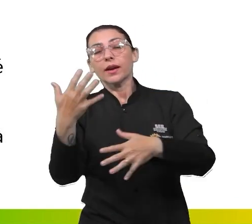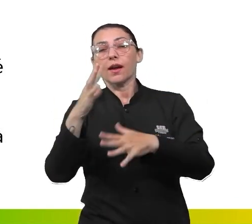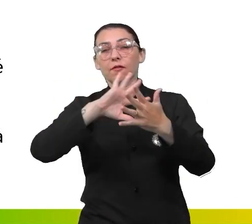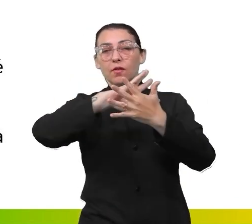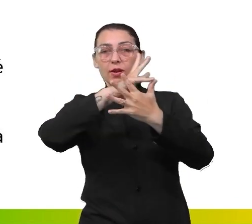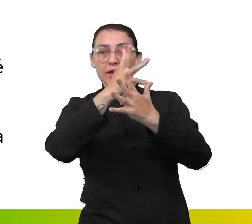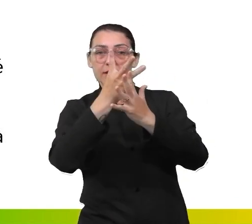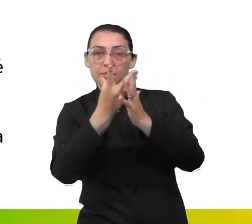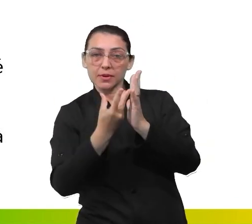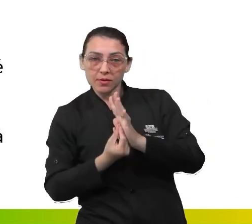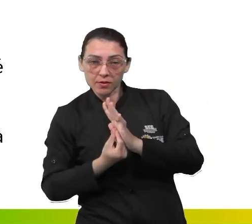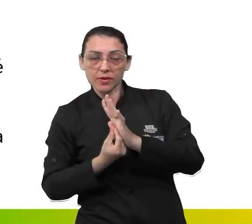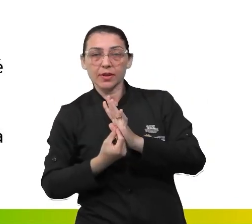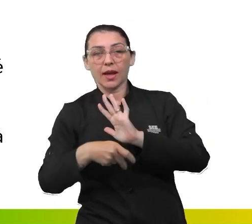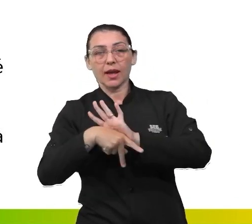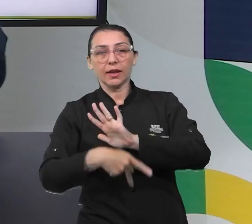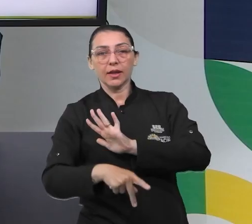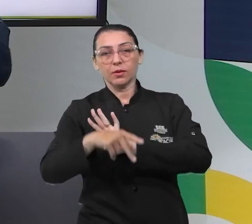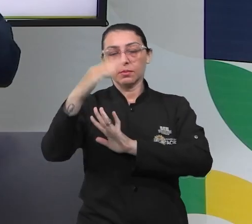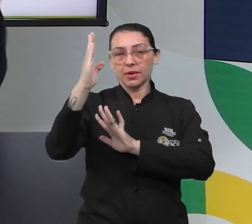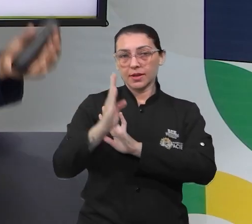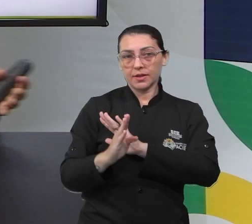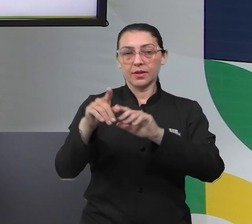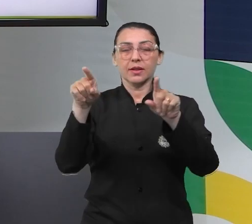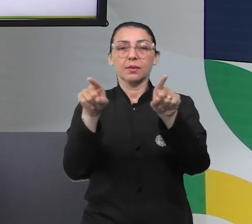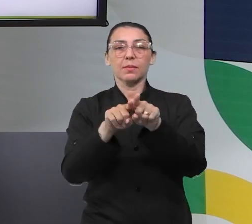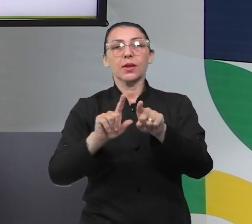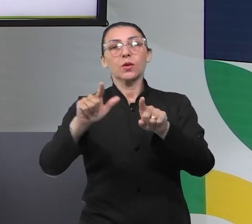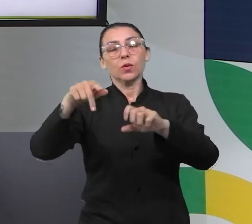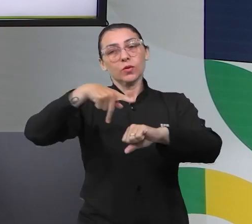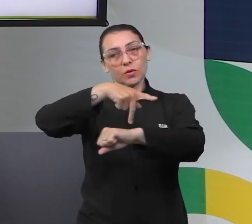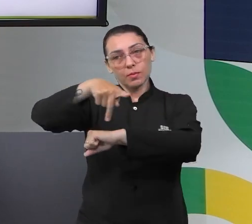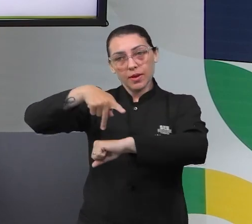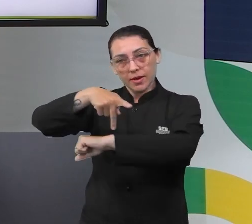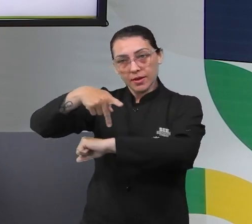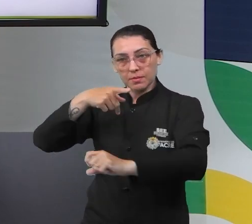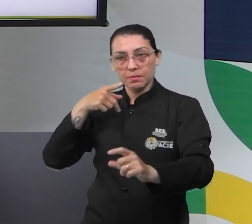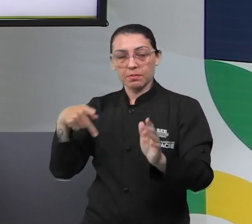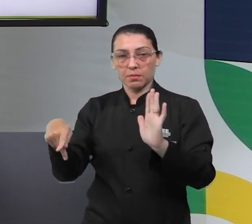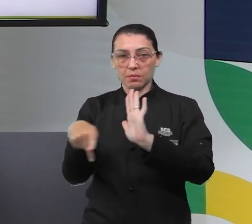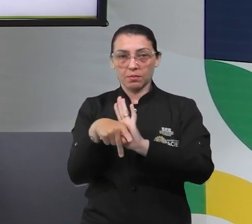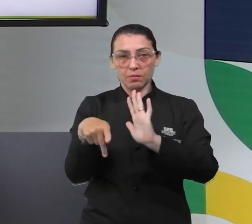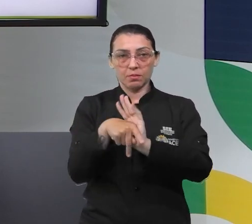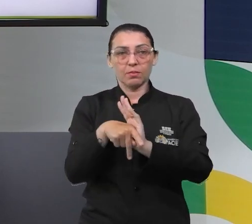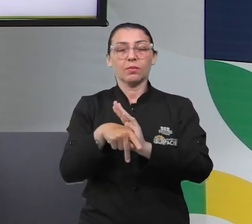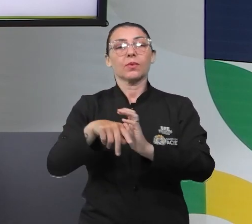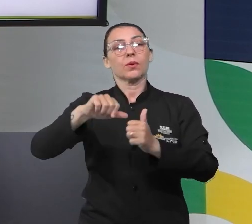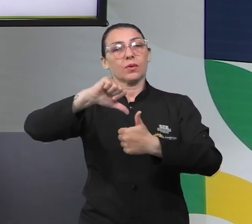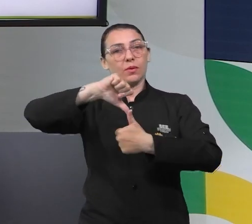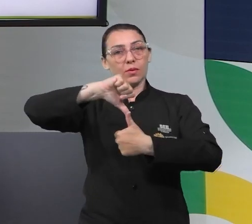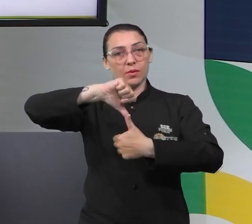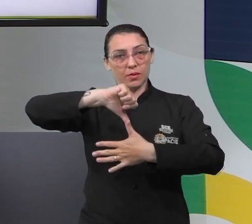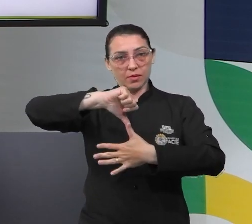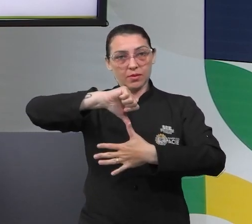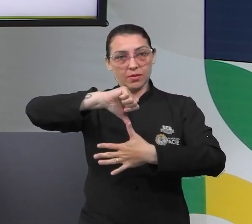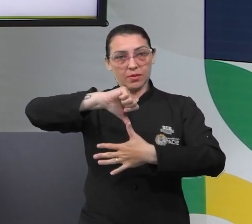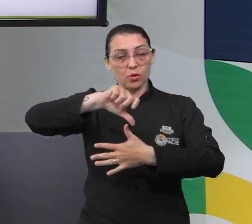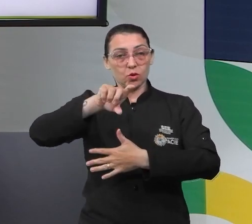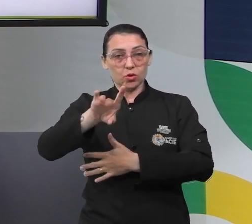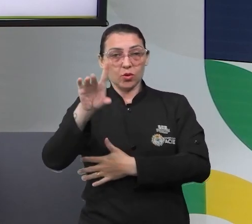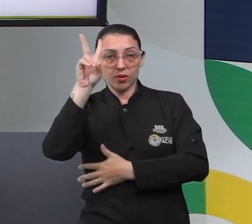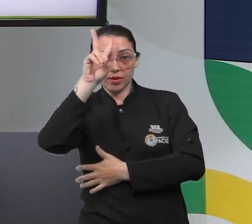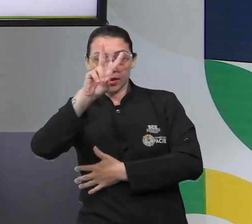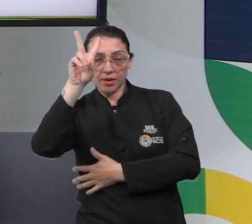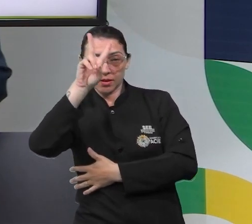floresta amazônica, aqui no Brasil e também em outros países que fazem parte da América do Sul. Só